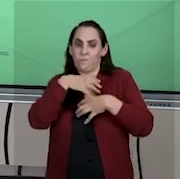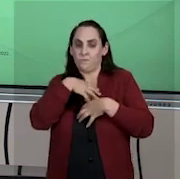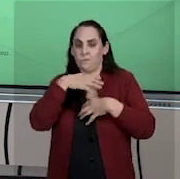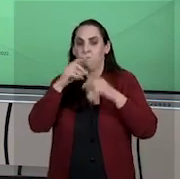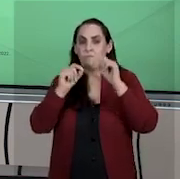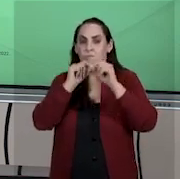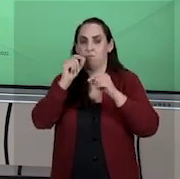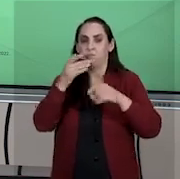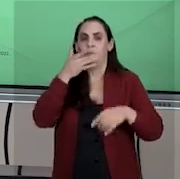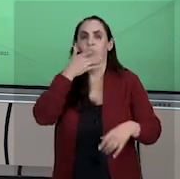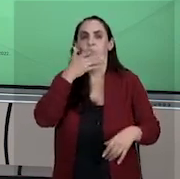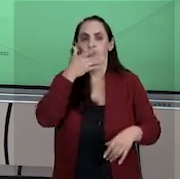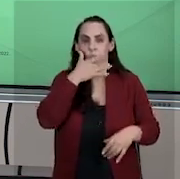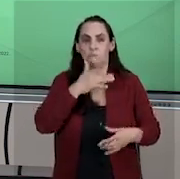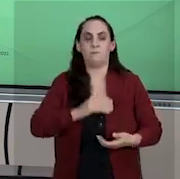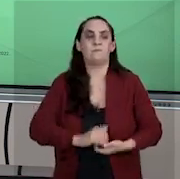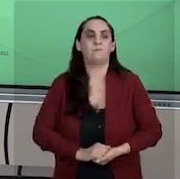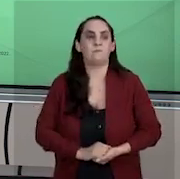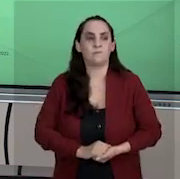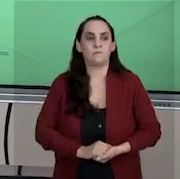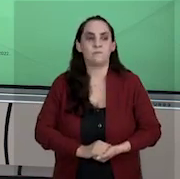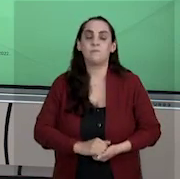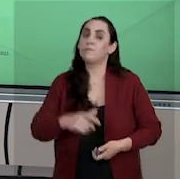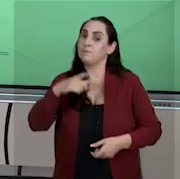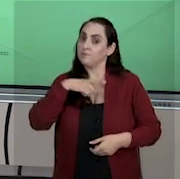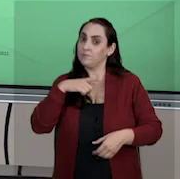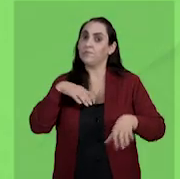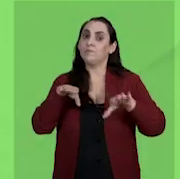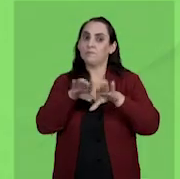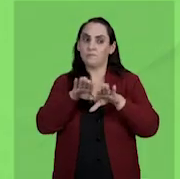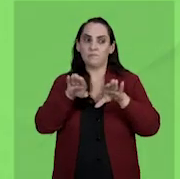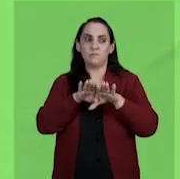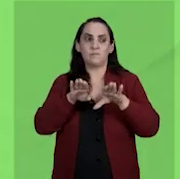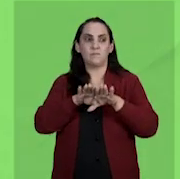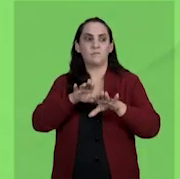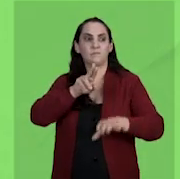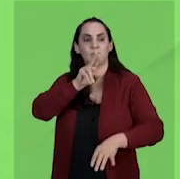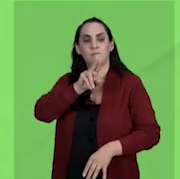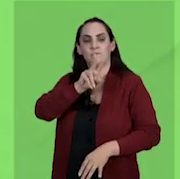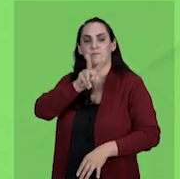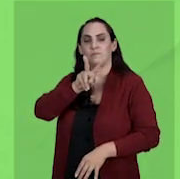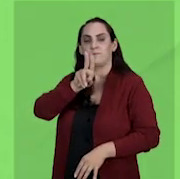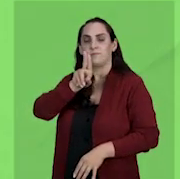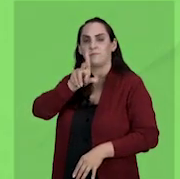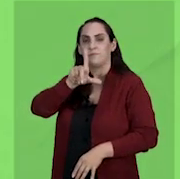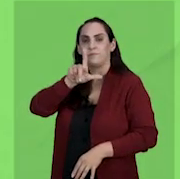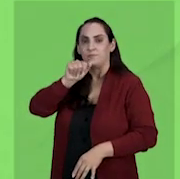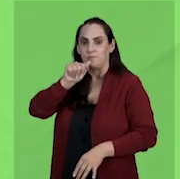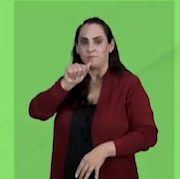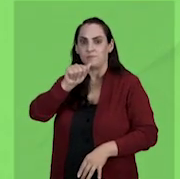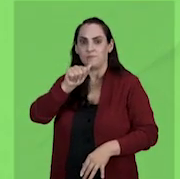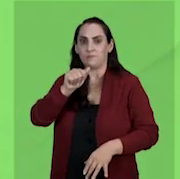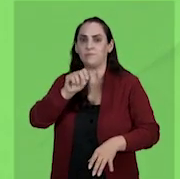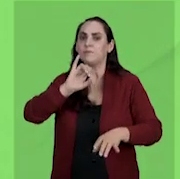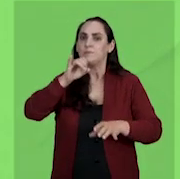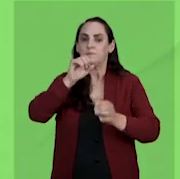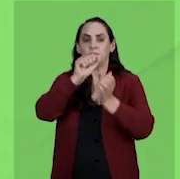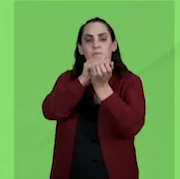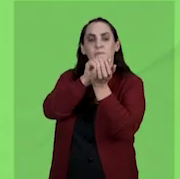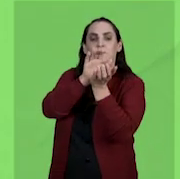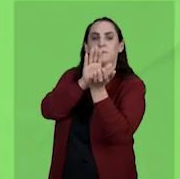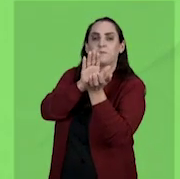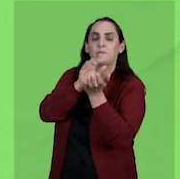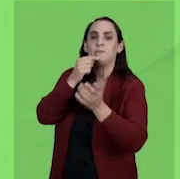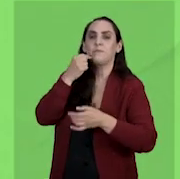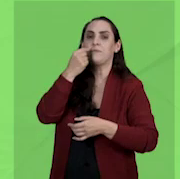na boca. Nós temos também a úvula, que é conhecida como campainha. Se você abrir sua boca, você vai ver lá no